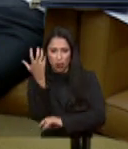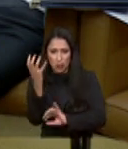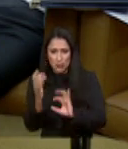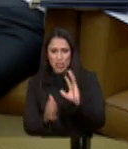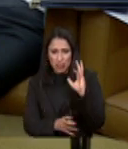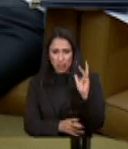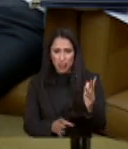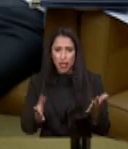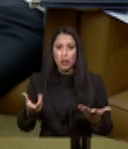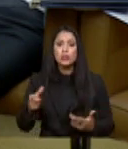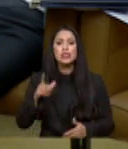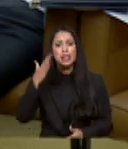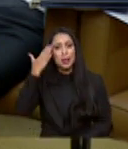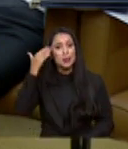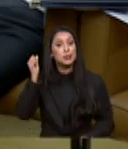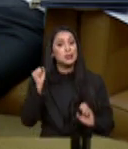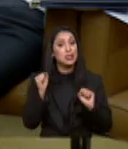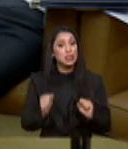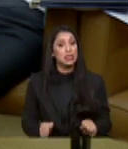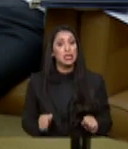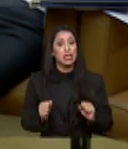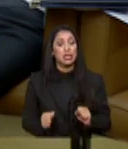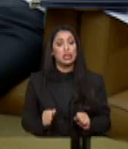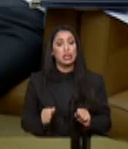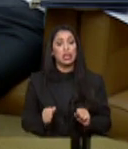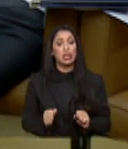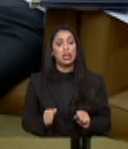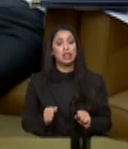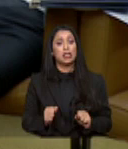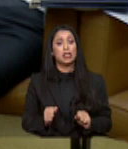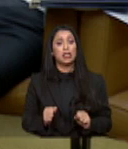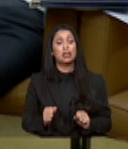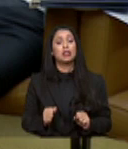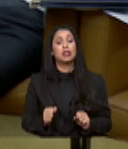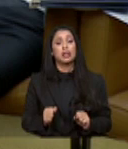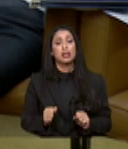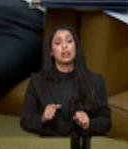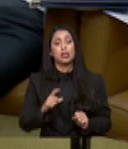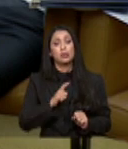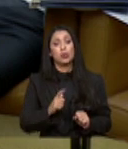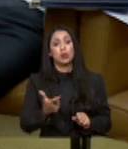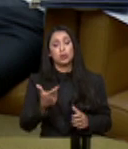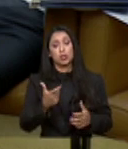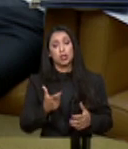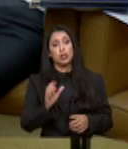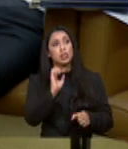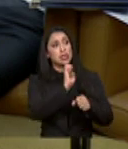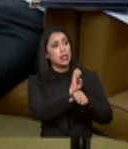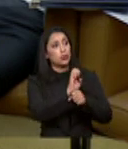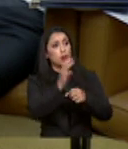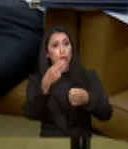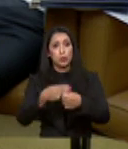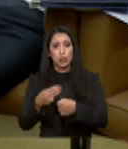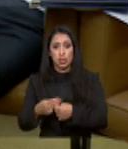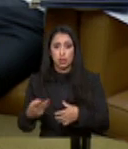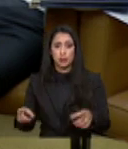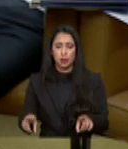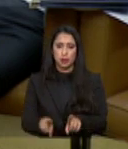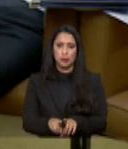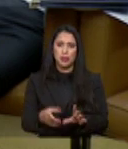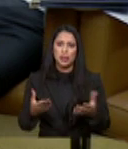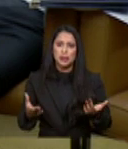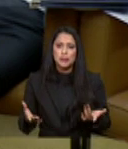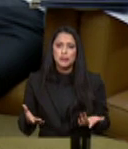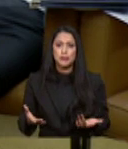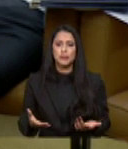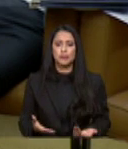tem um poder de transpassar para as demais esferas de poder, estadual e municipal. Cita-se